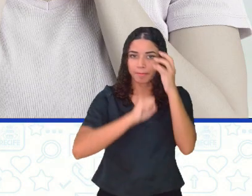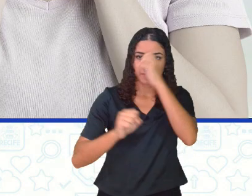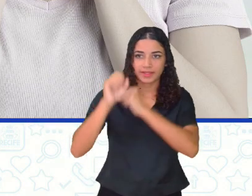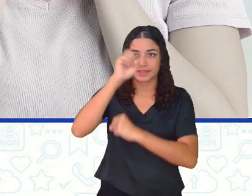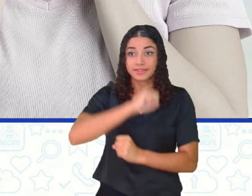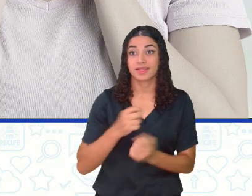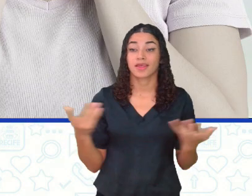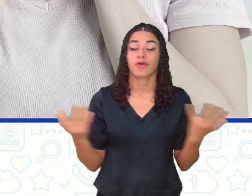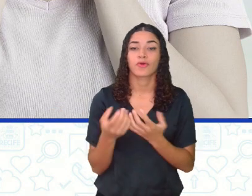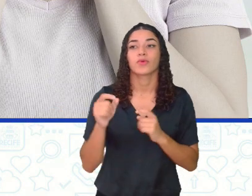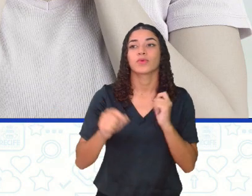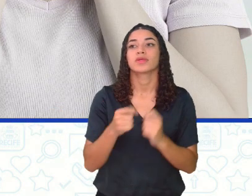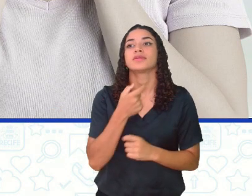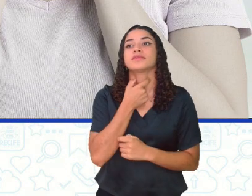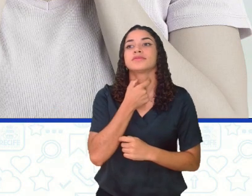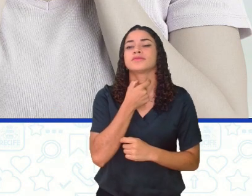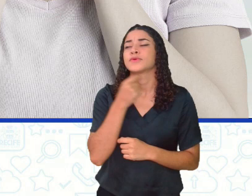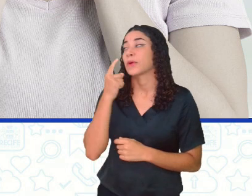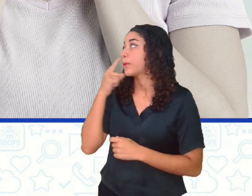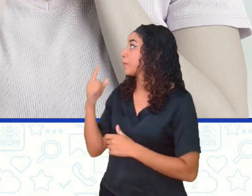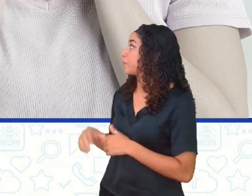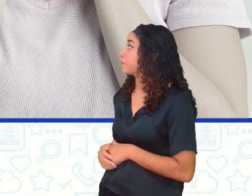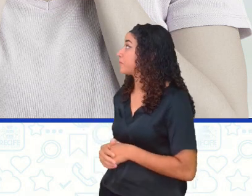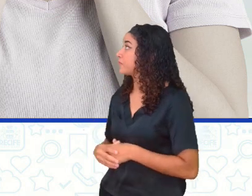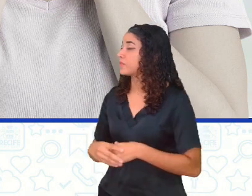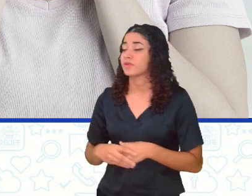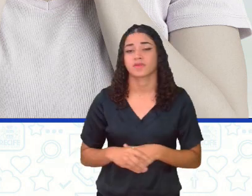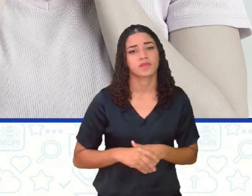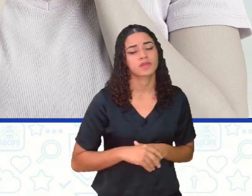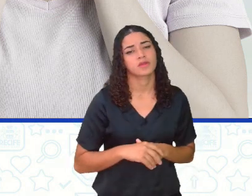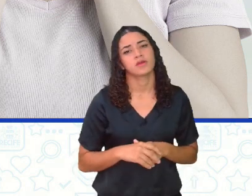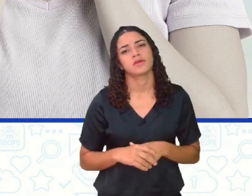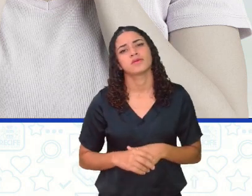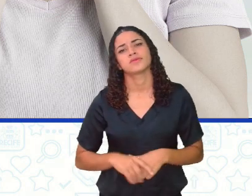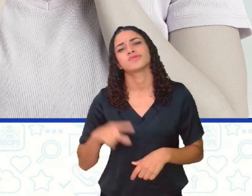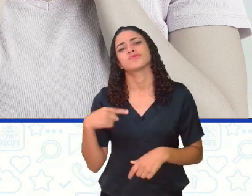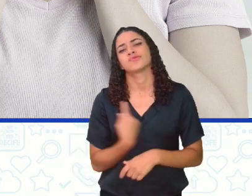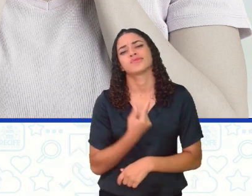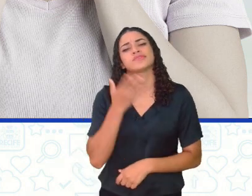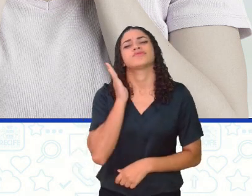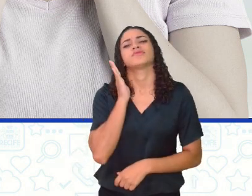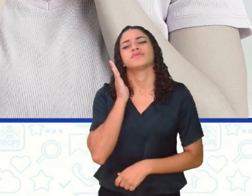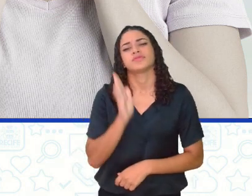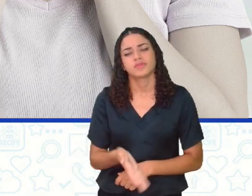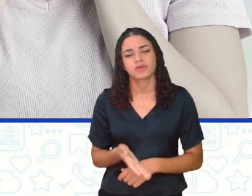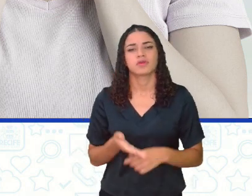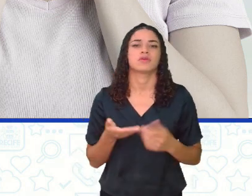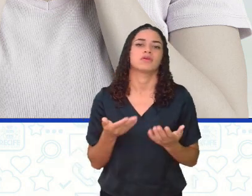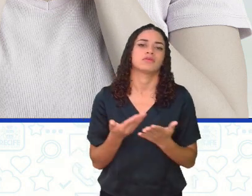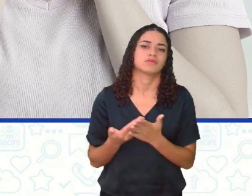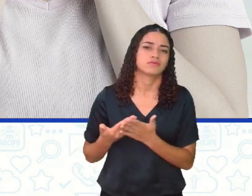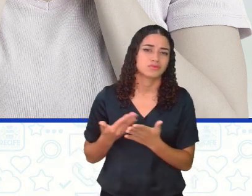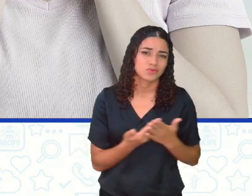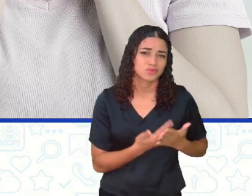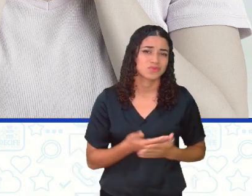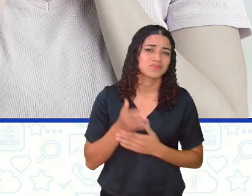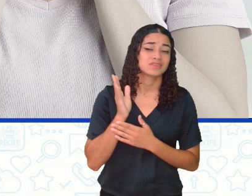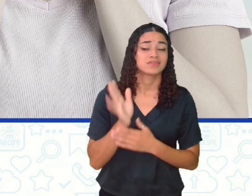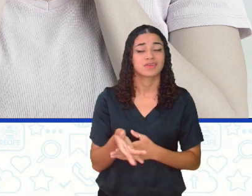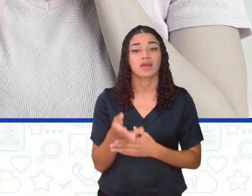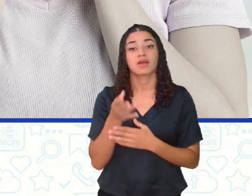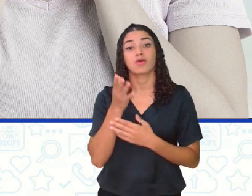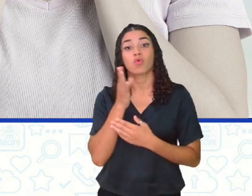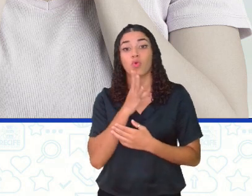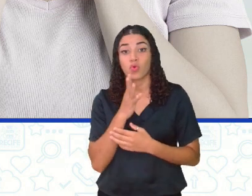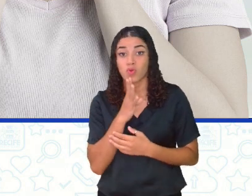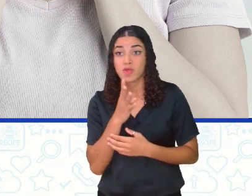a gente vai para a tireoide. Ah, professora, a gente já ouviu bastante, né, falar a respeito aí da tireoide.